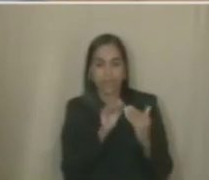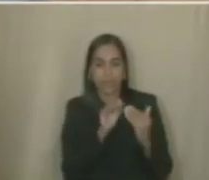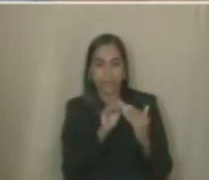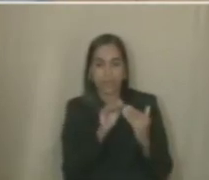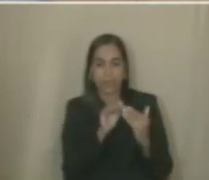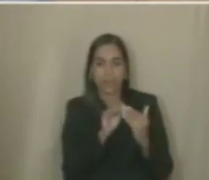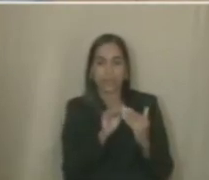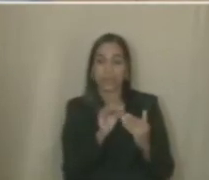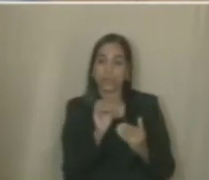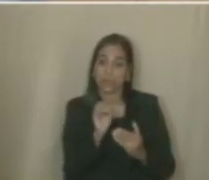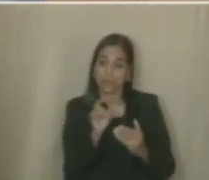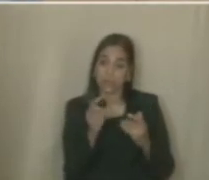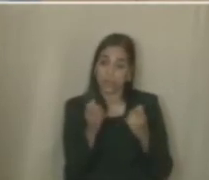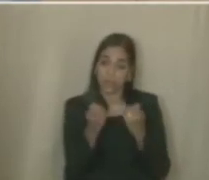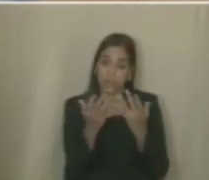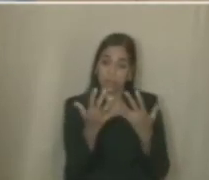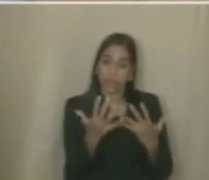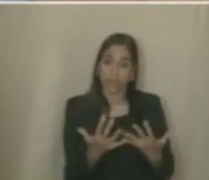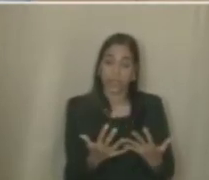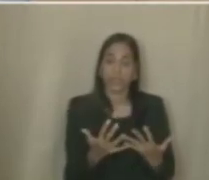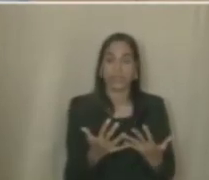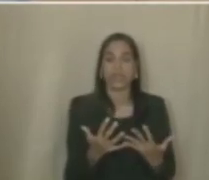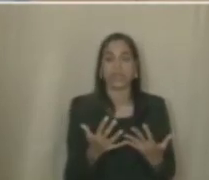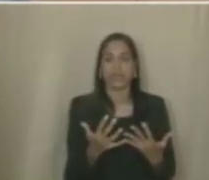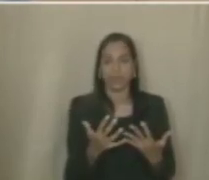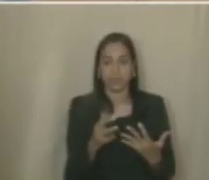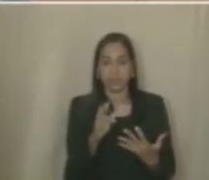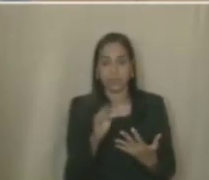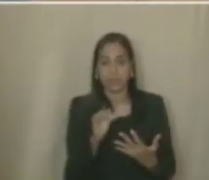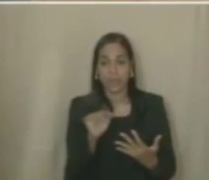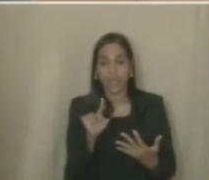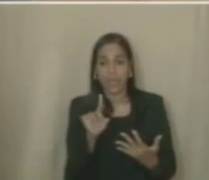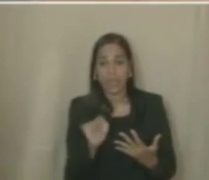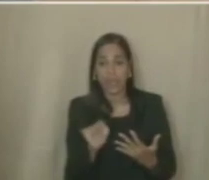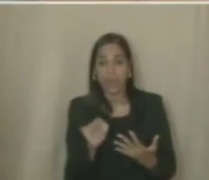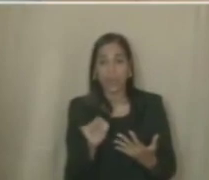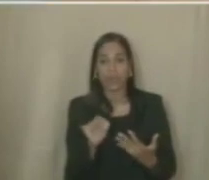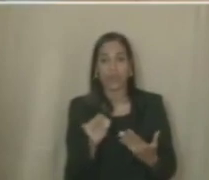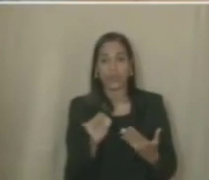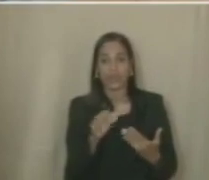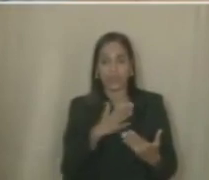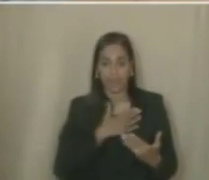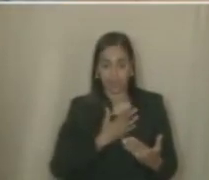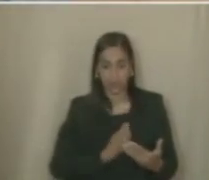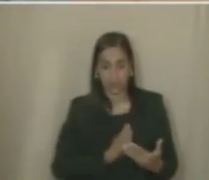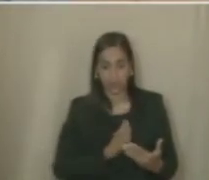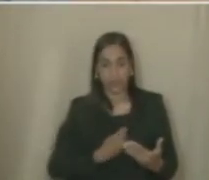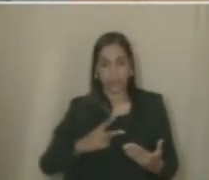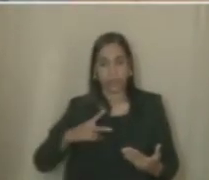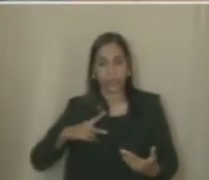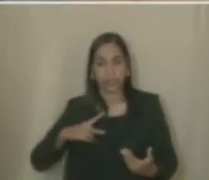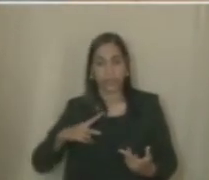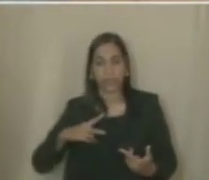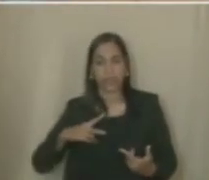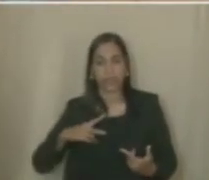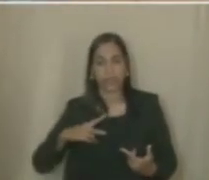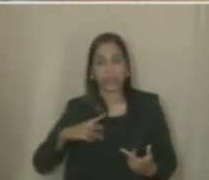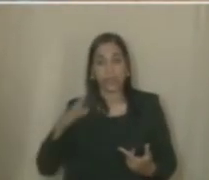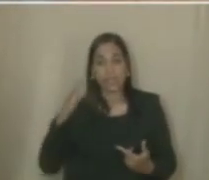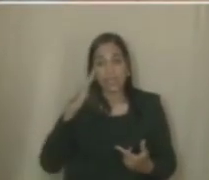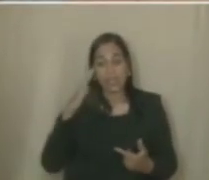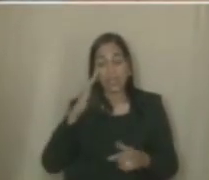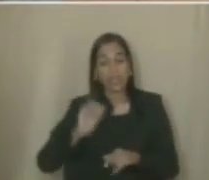aplicar a explicação dele da no setor público na sua vida privada se compreende